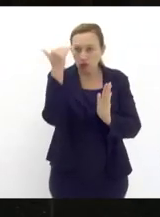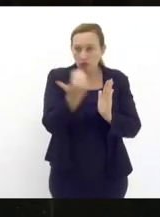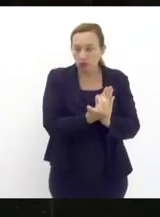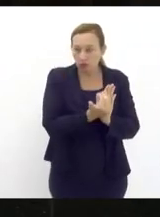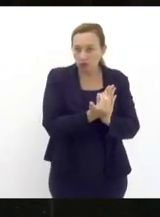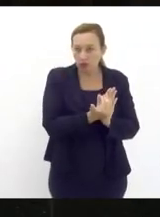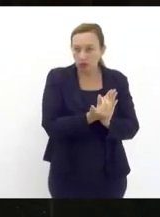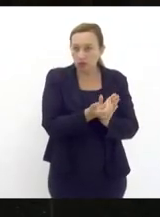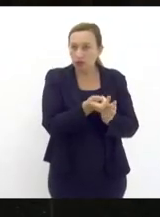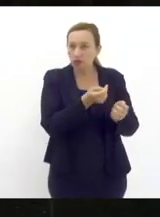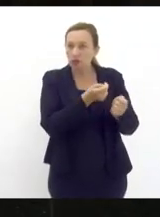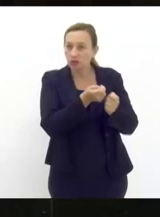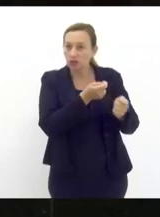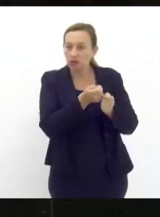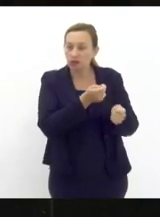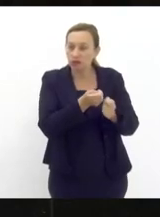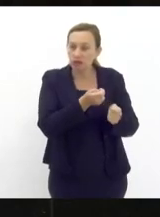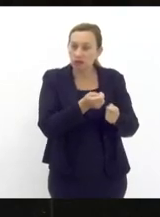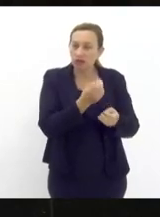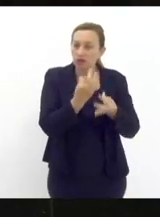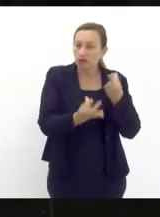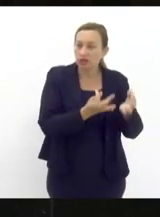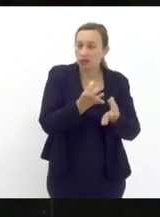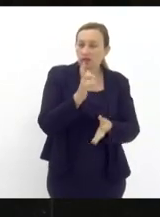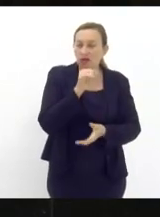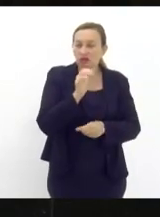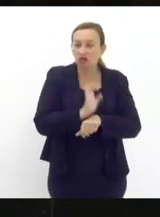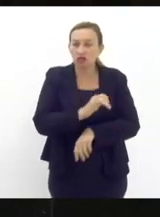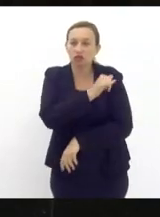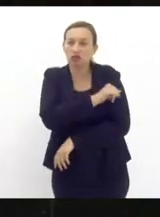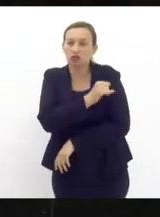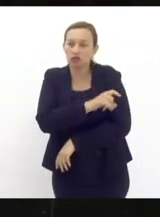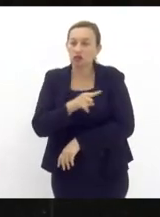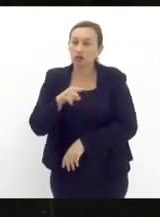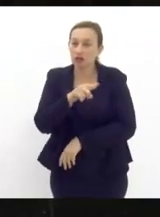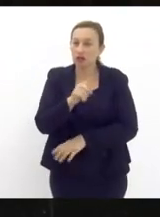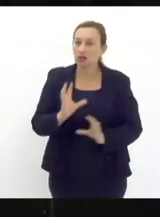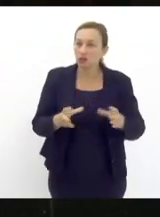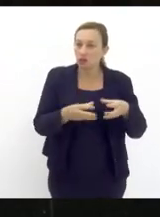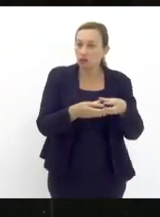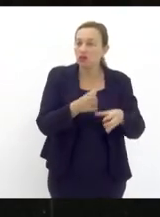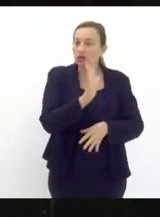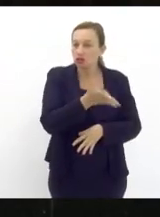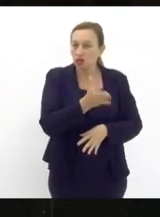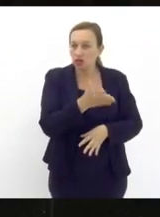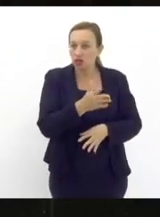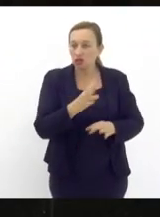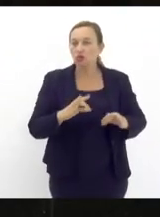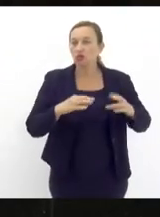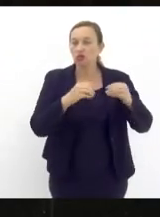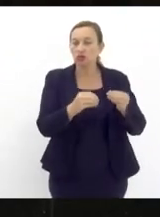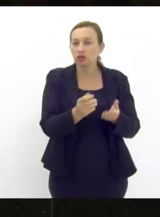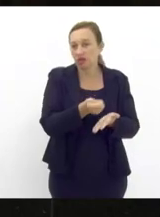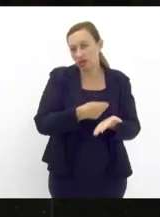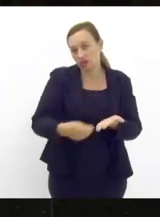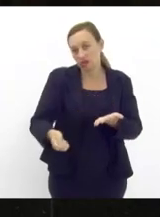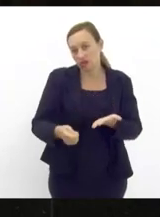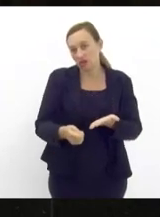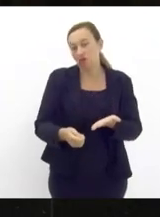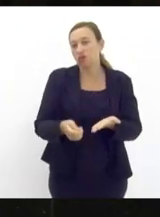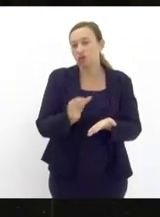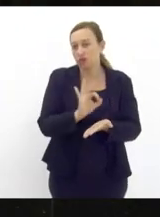marco regulatório do saneamento básico no estado do Rio de Janeiro essa comissão já está com todas as assinaturas necessárias